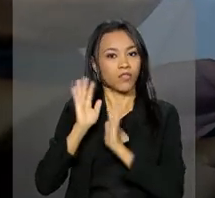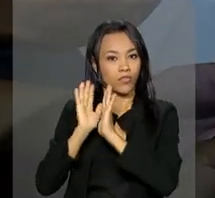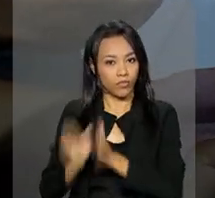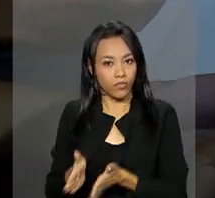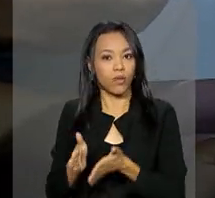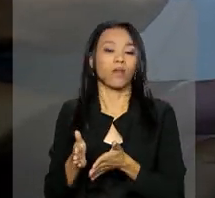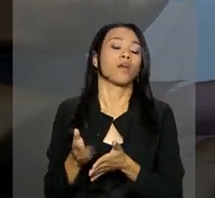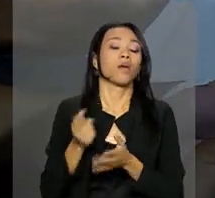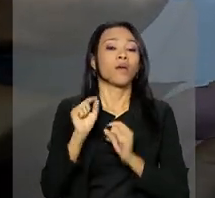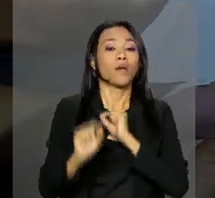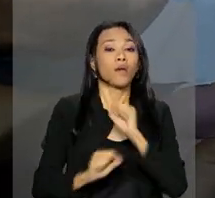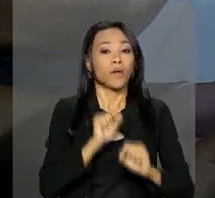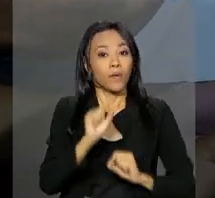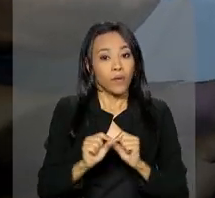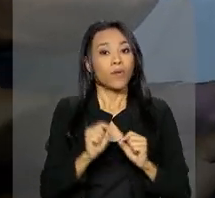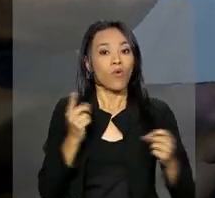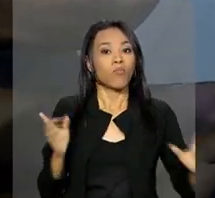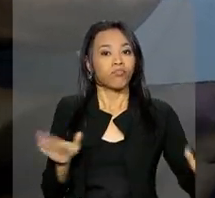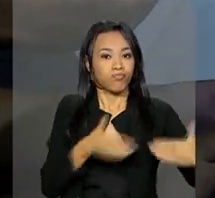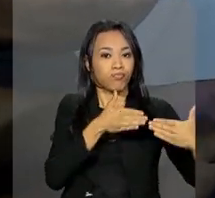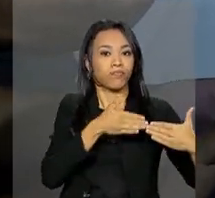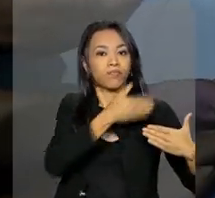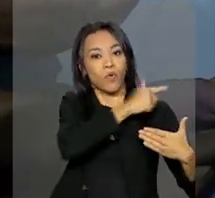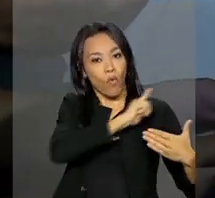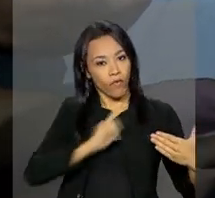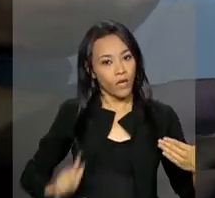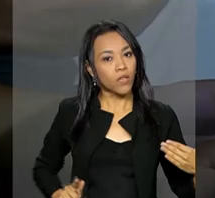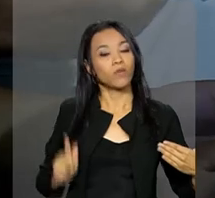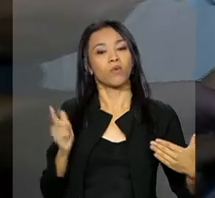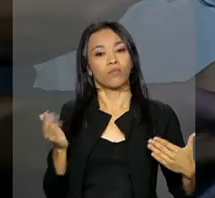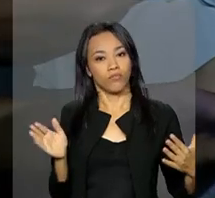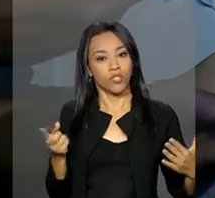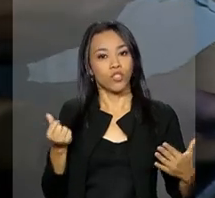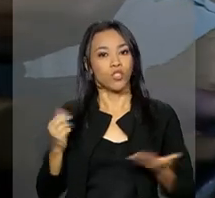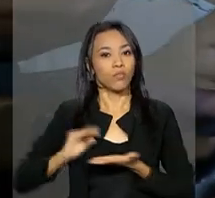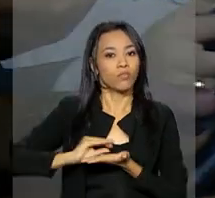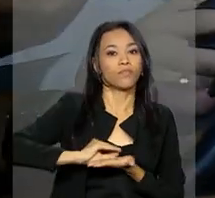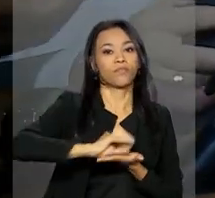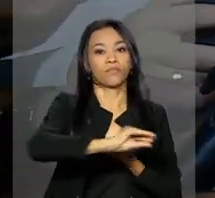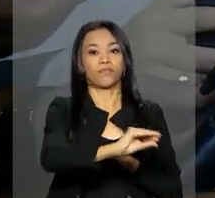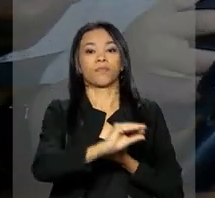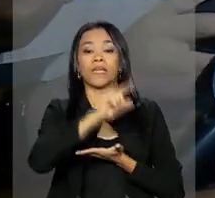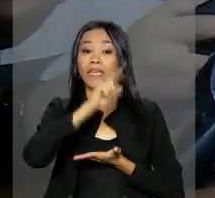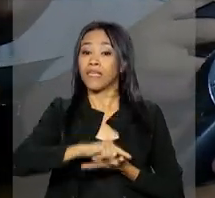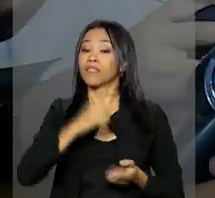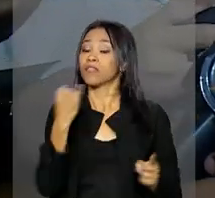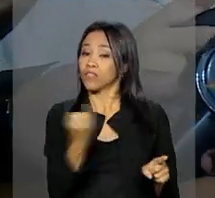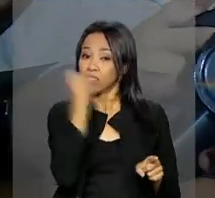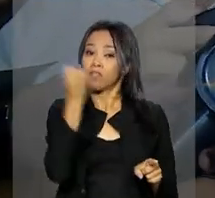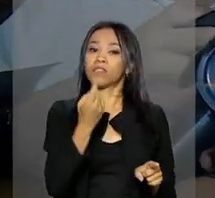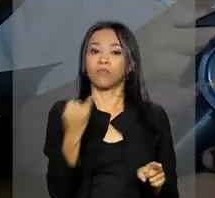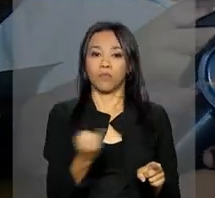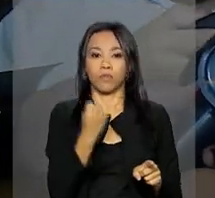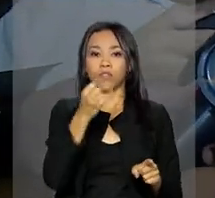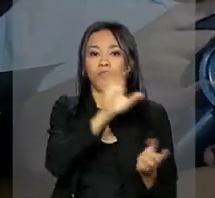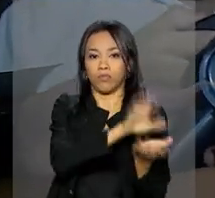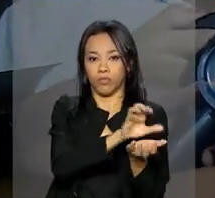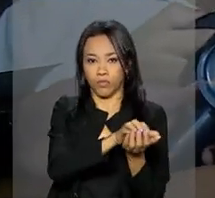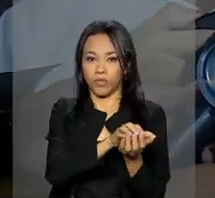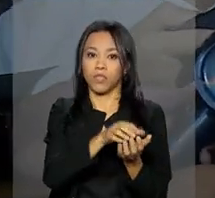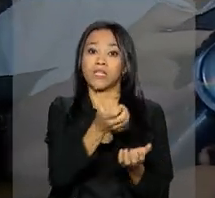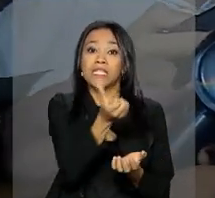Nacional comprometi com o governador a provid inciar a liberação desse empréstimo que é fundamental para Pernambuco R